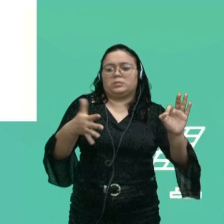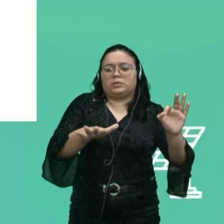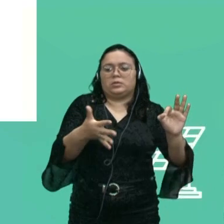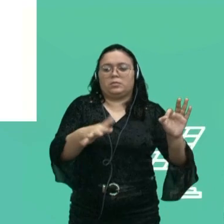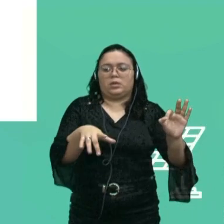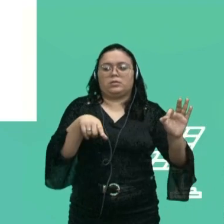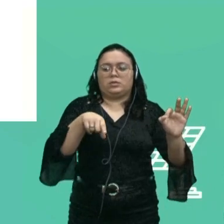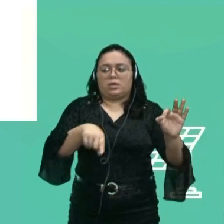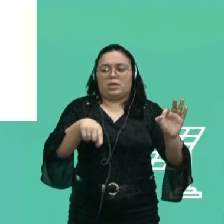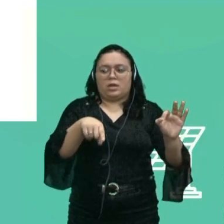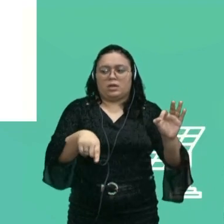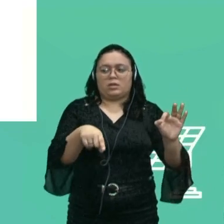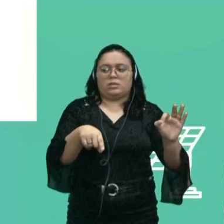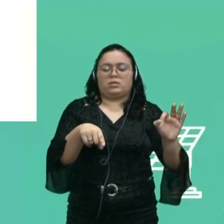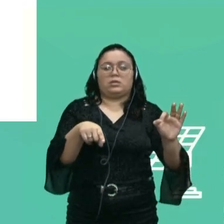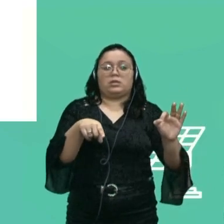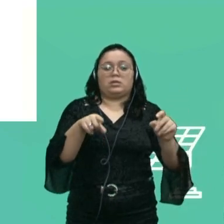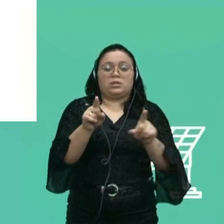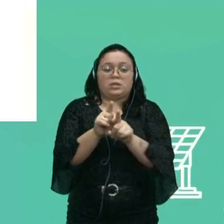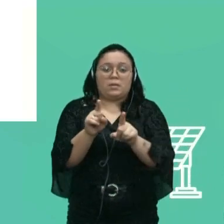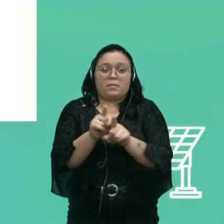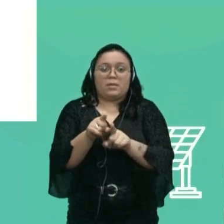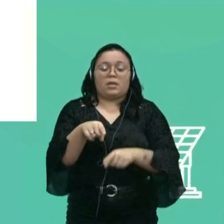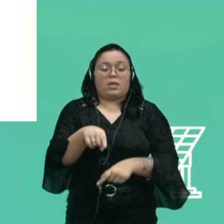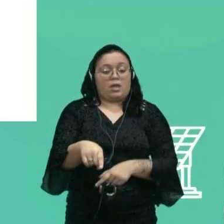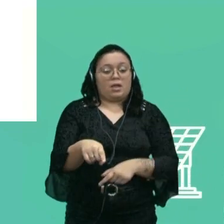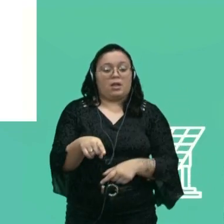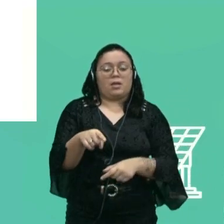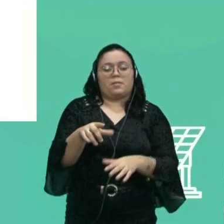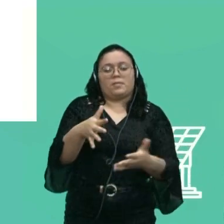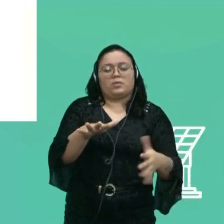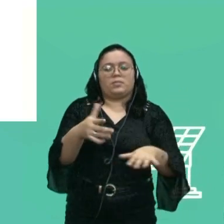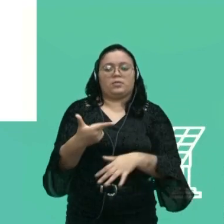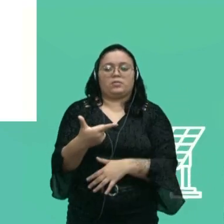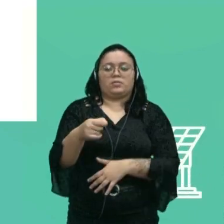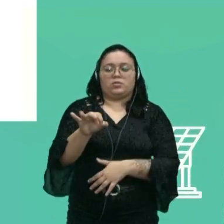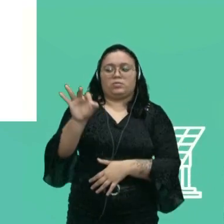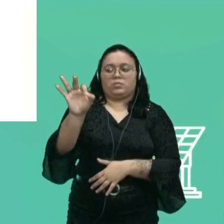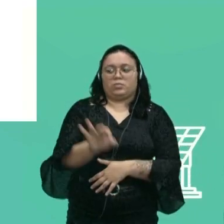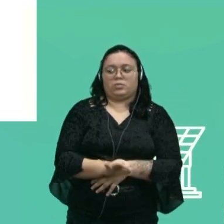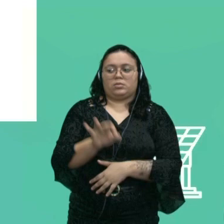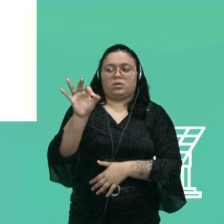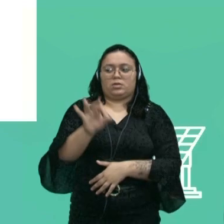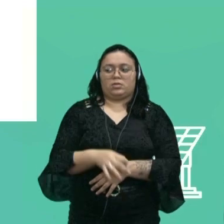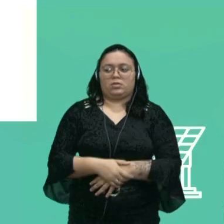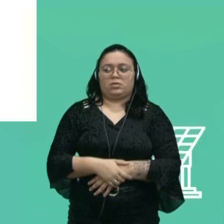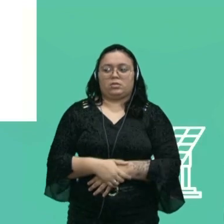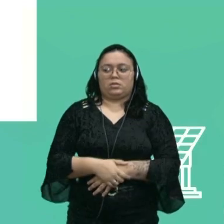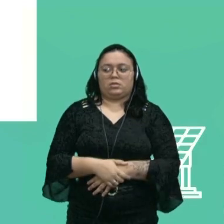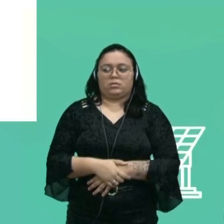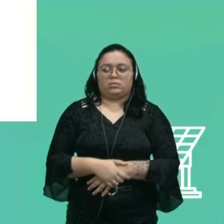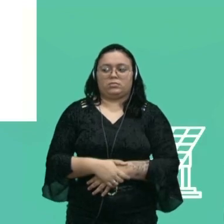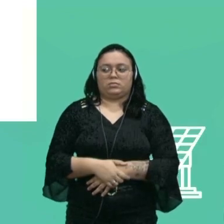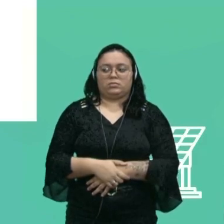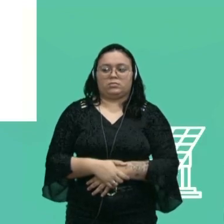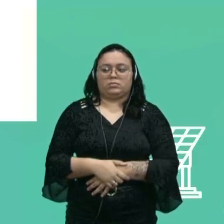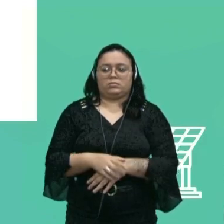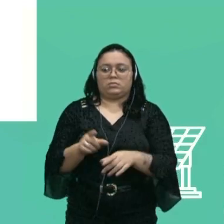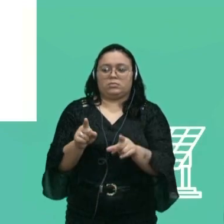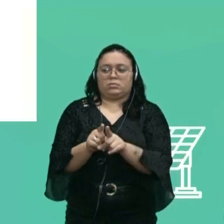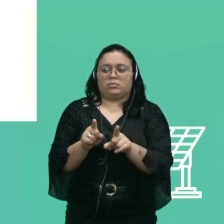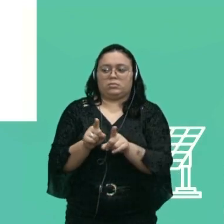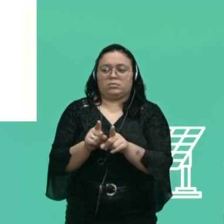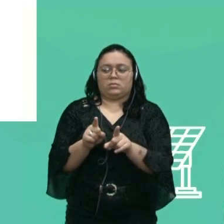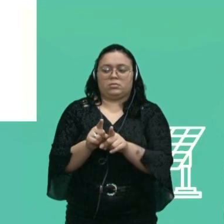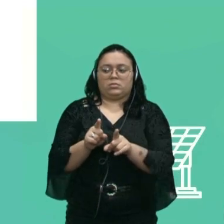Nos usuários, instalações próprias já estão girando em torno de 20%. adaptadas 10% e não